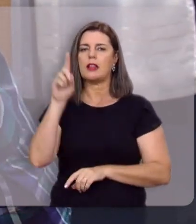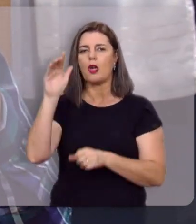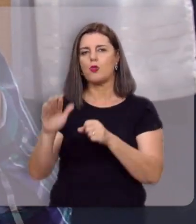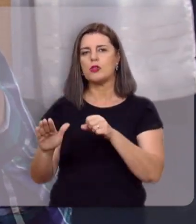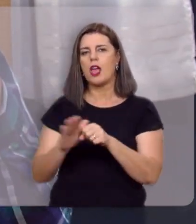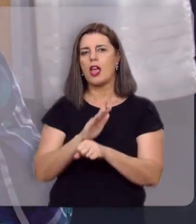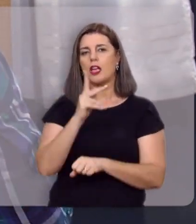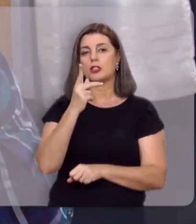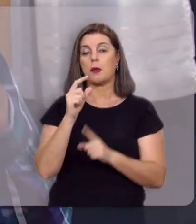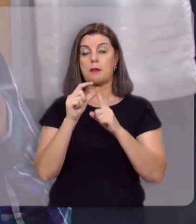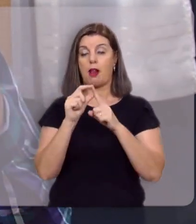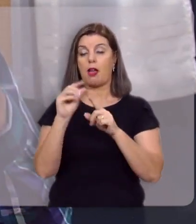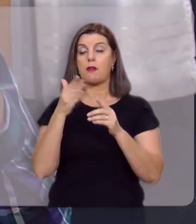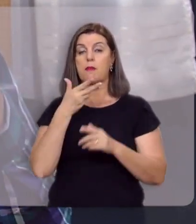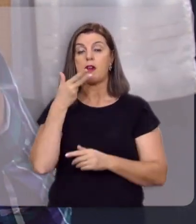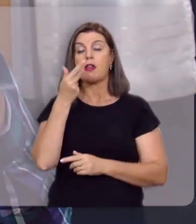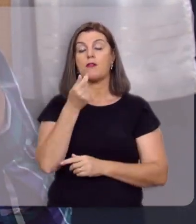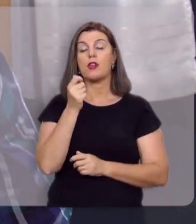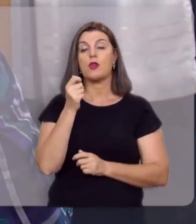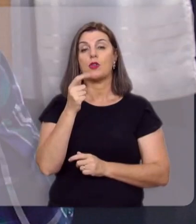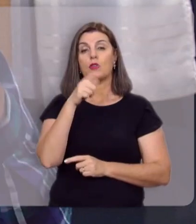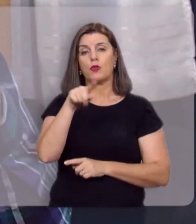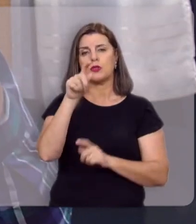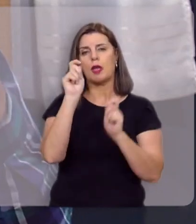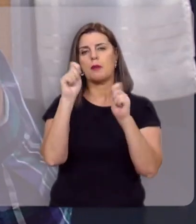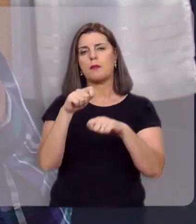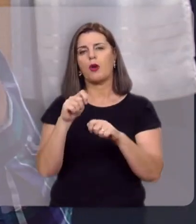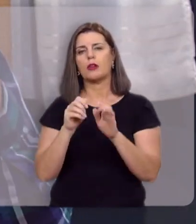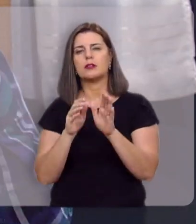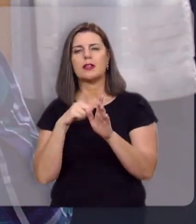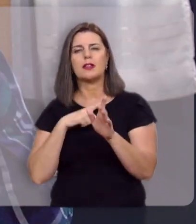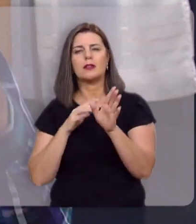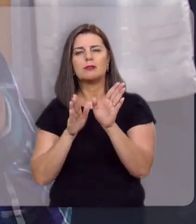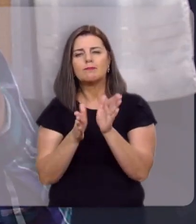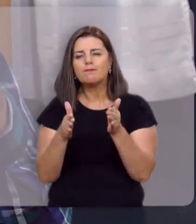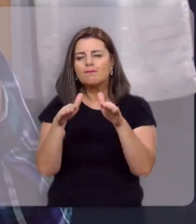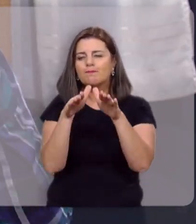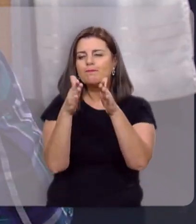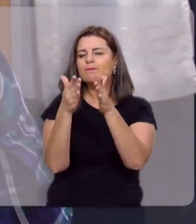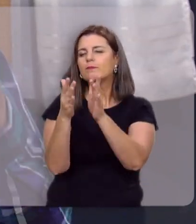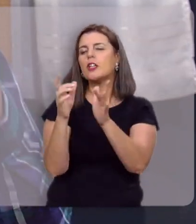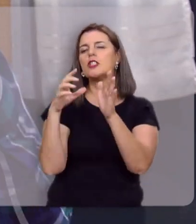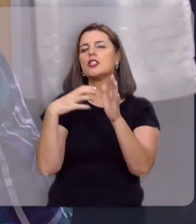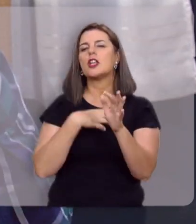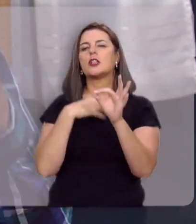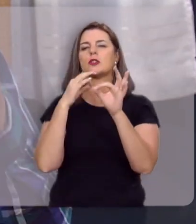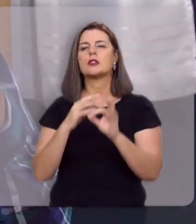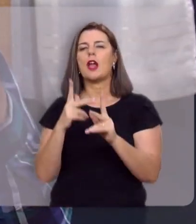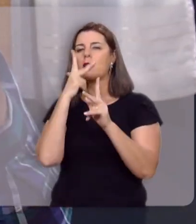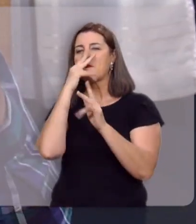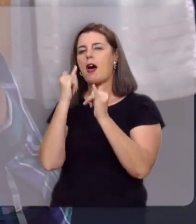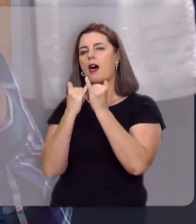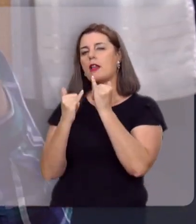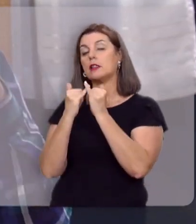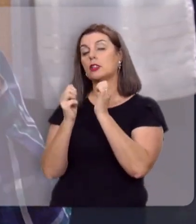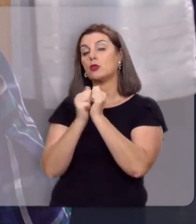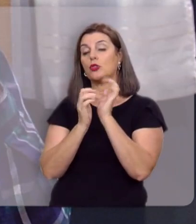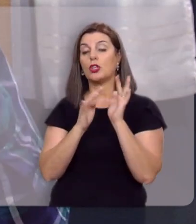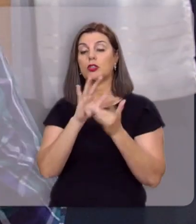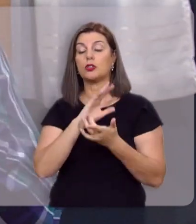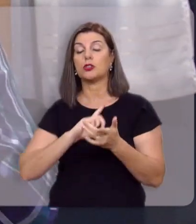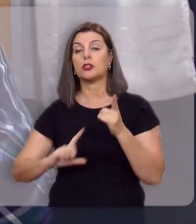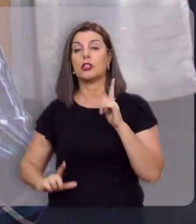te encha dessa palavra maravilhosa para que você seja moldado à imagem de Cristo Jesus,